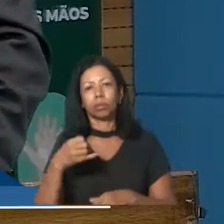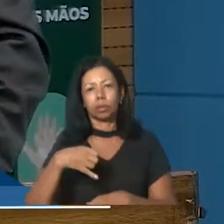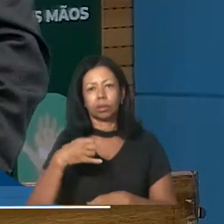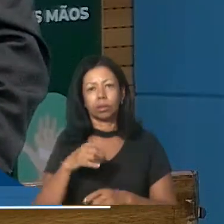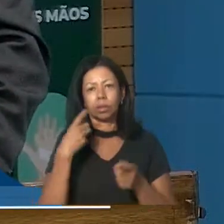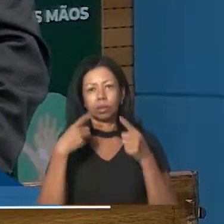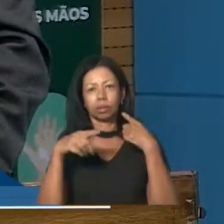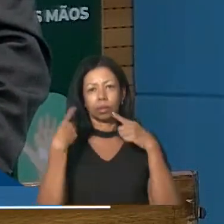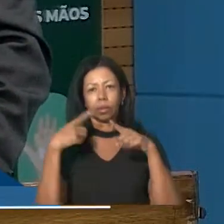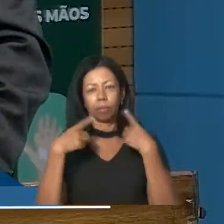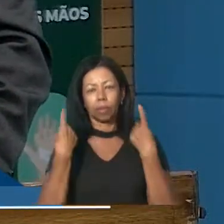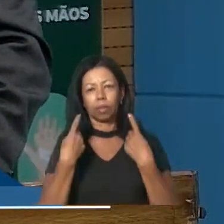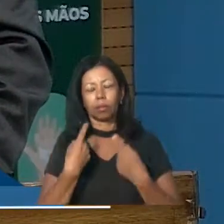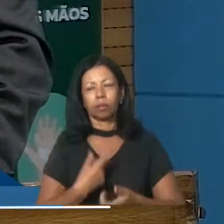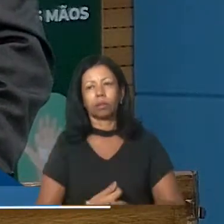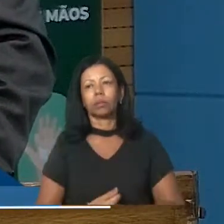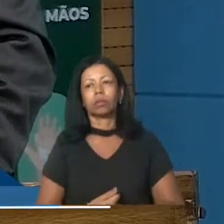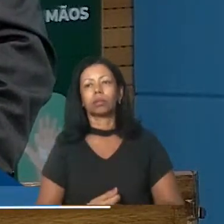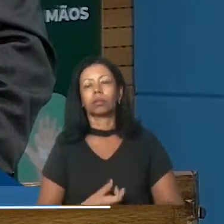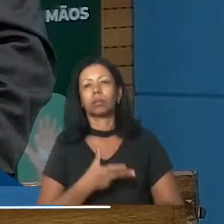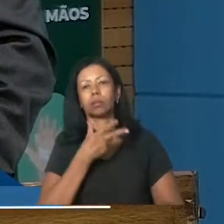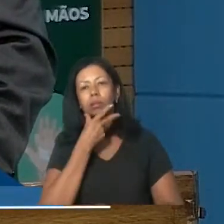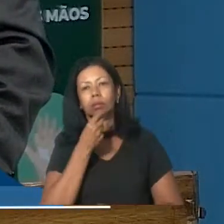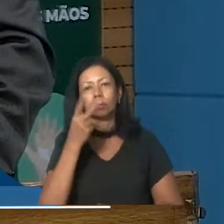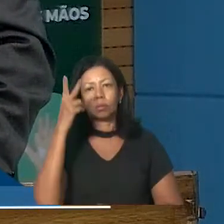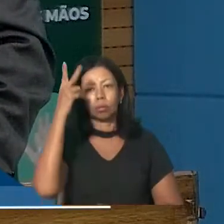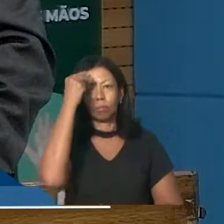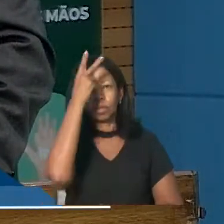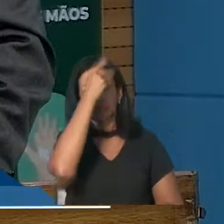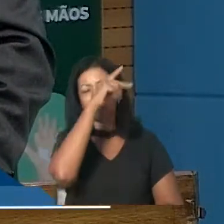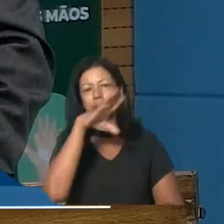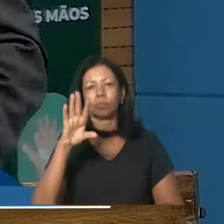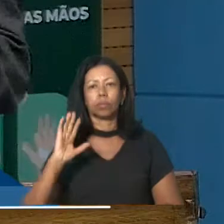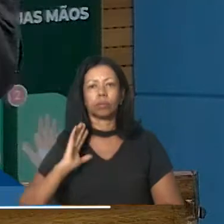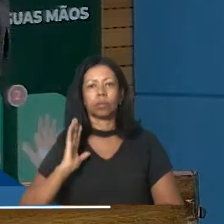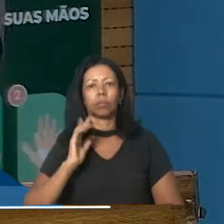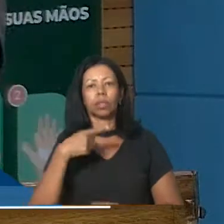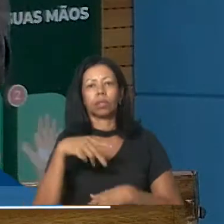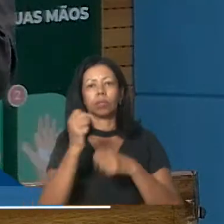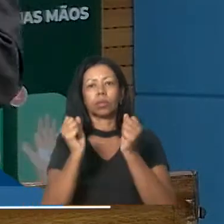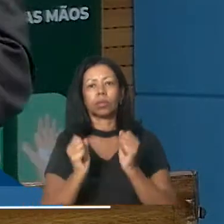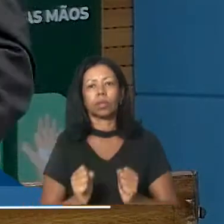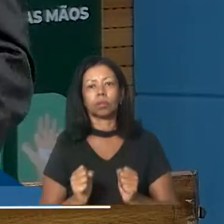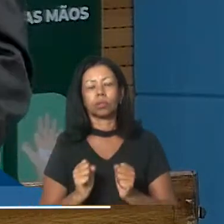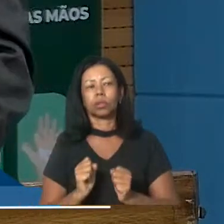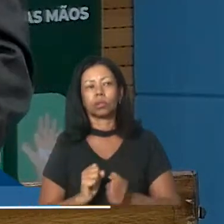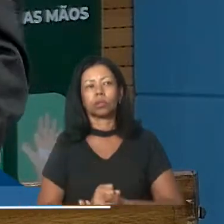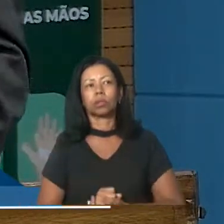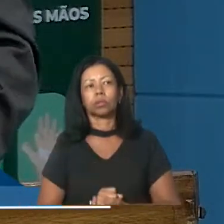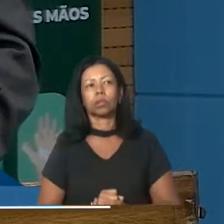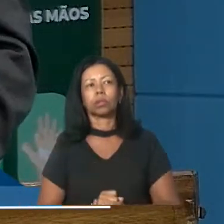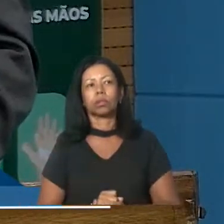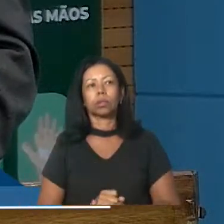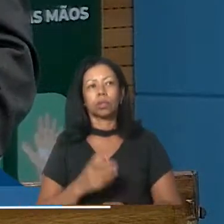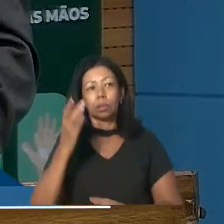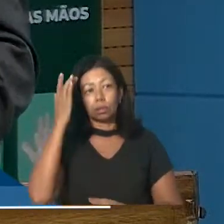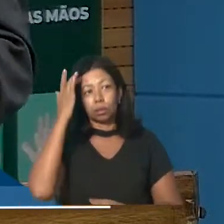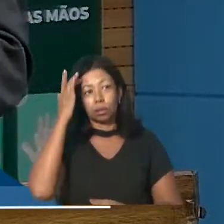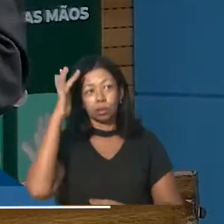cobrar do prefeito municipal, para que possamos pelo menos